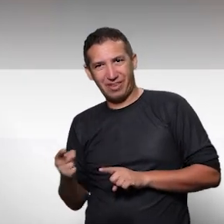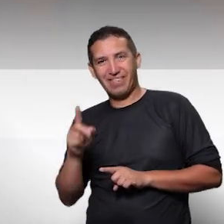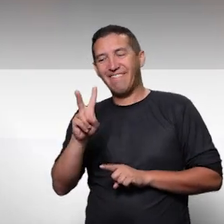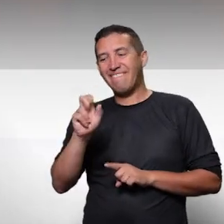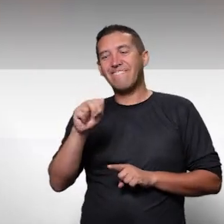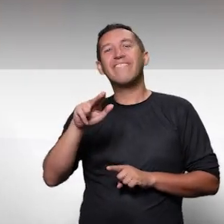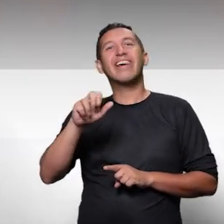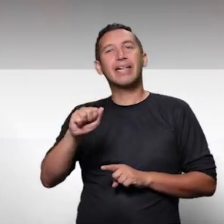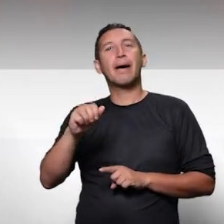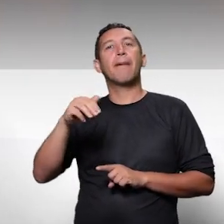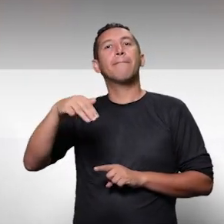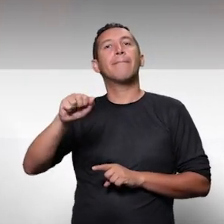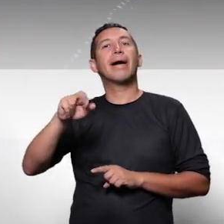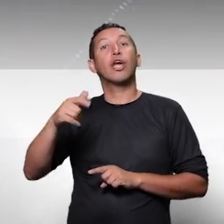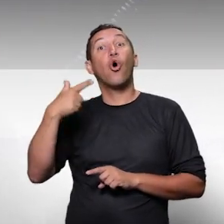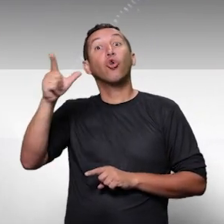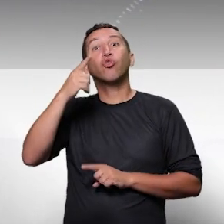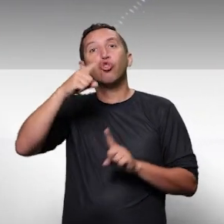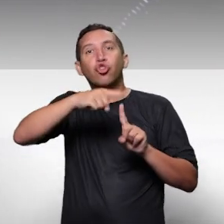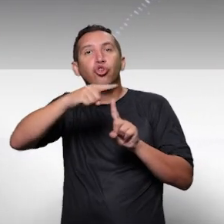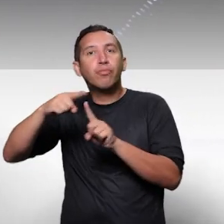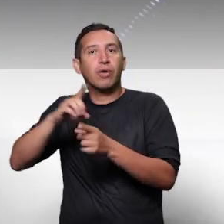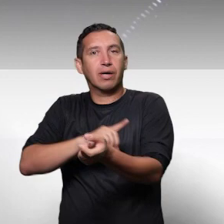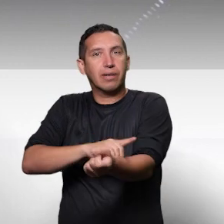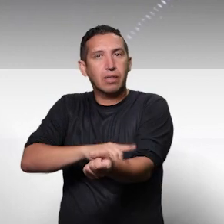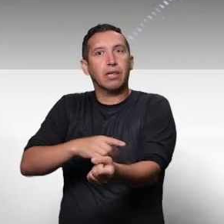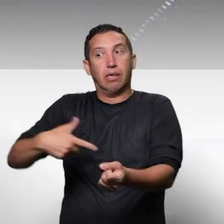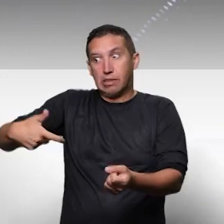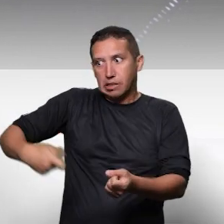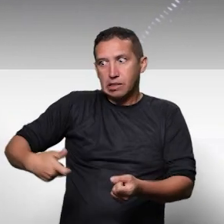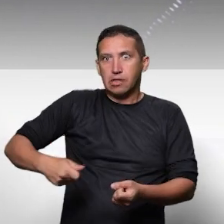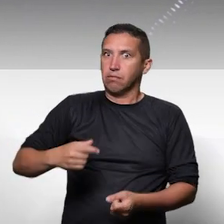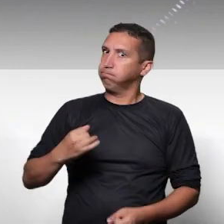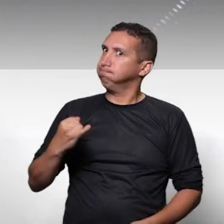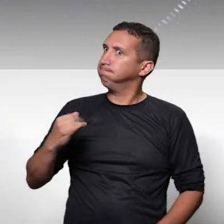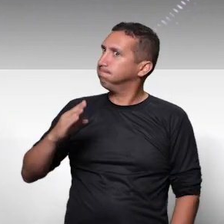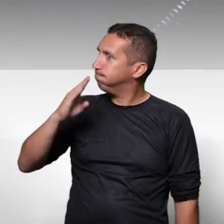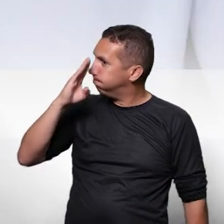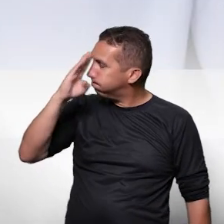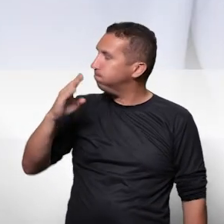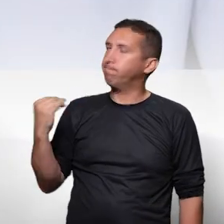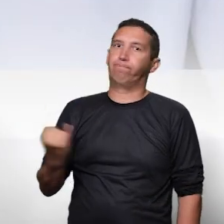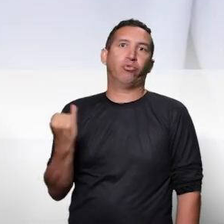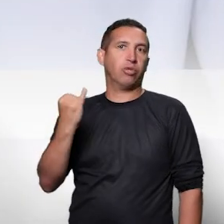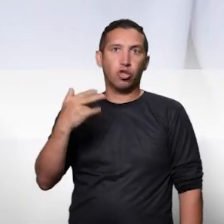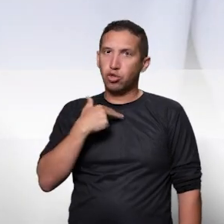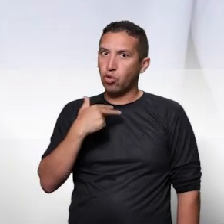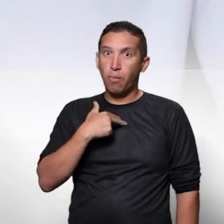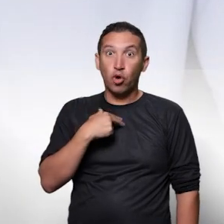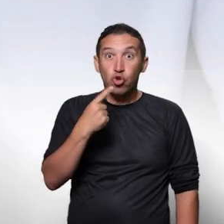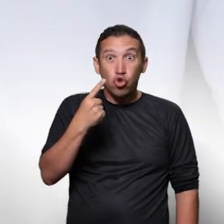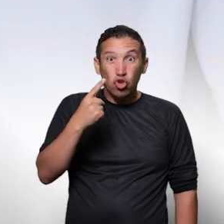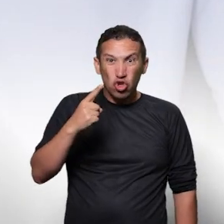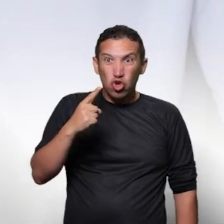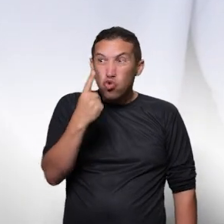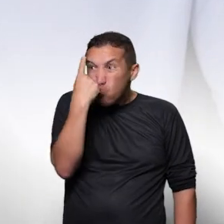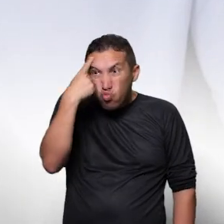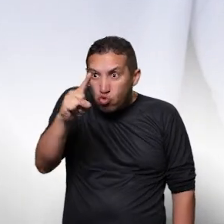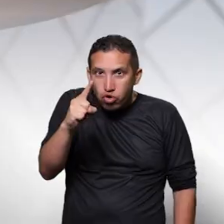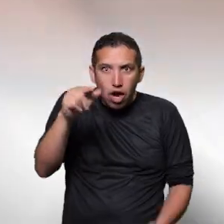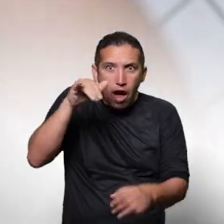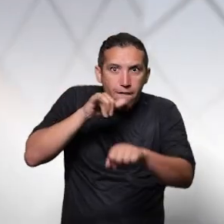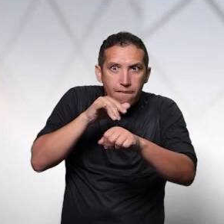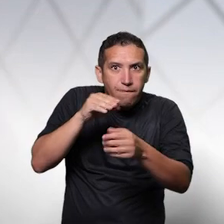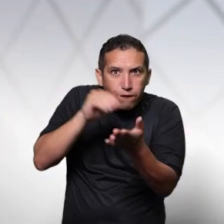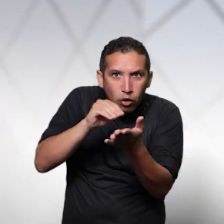que tem outro tipo de diabetes a aplicação diária da insulina é fundamental ele não pode ficar um dia sem o